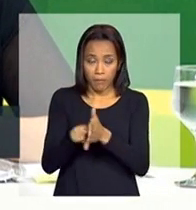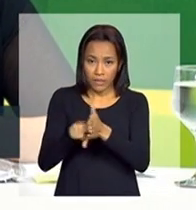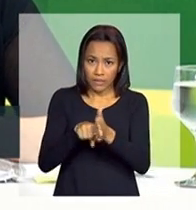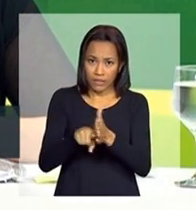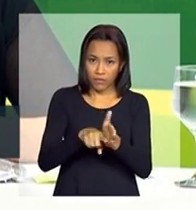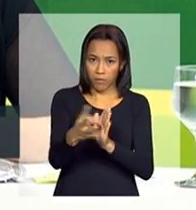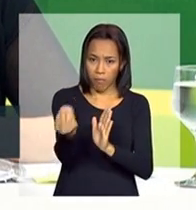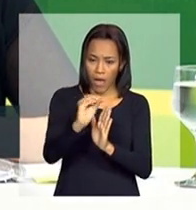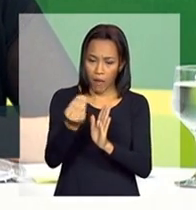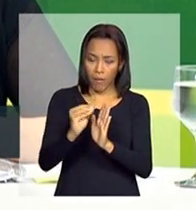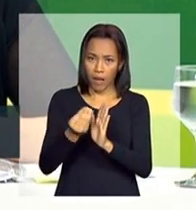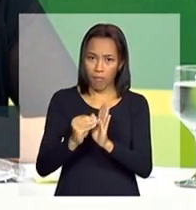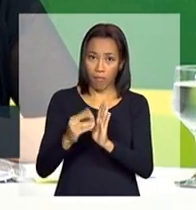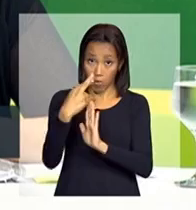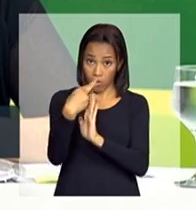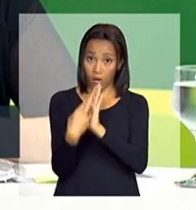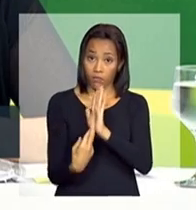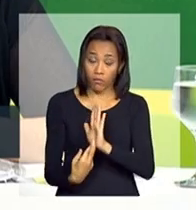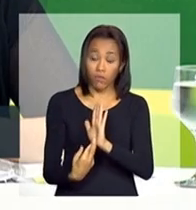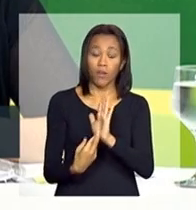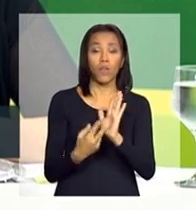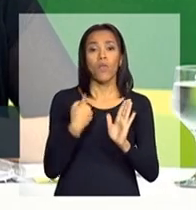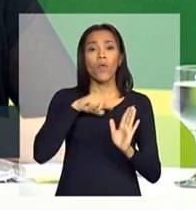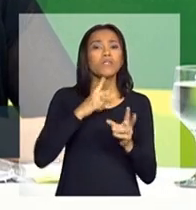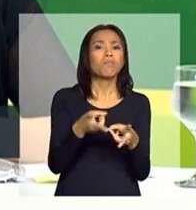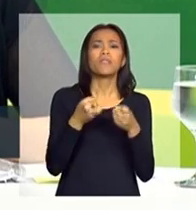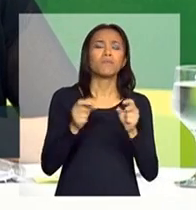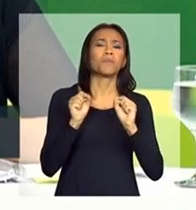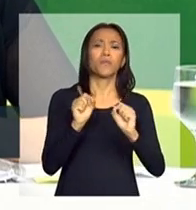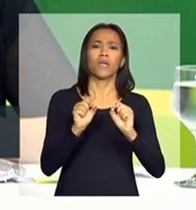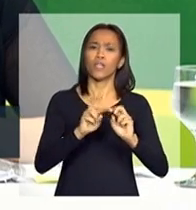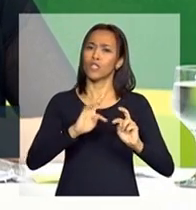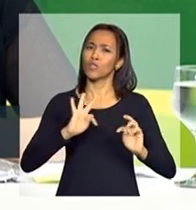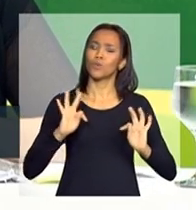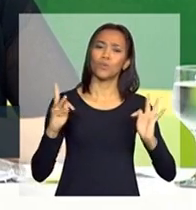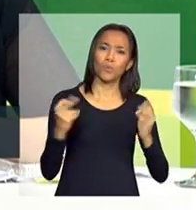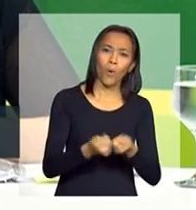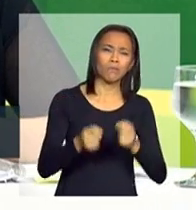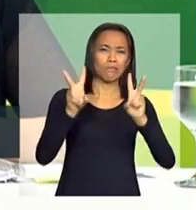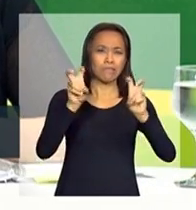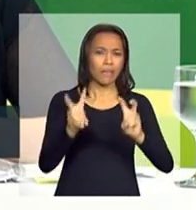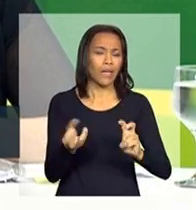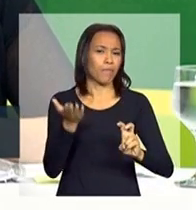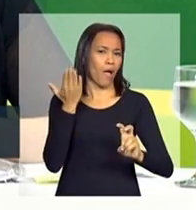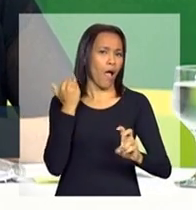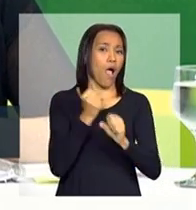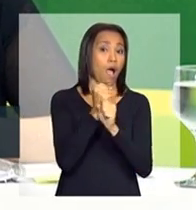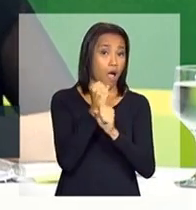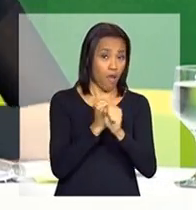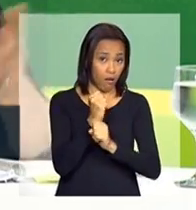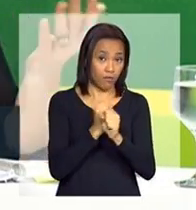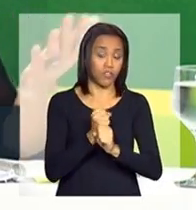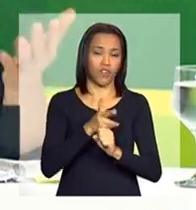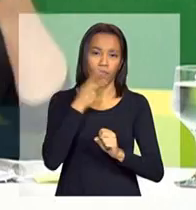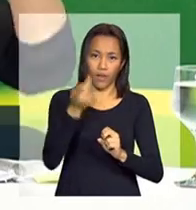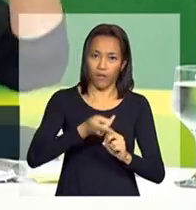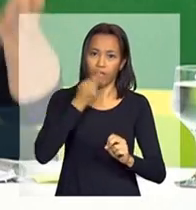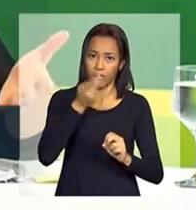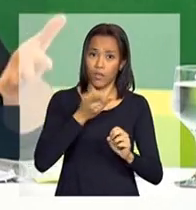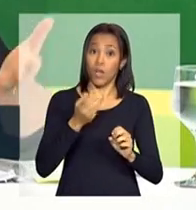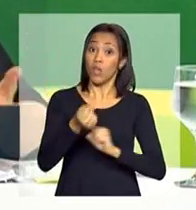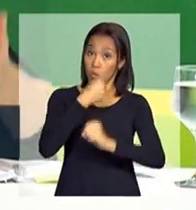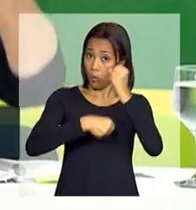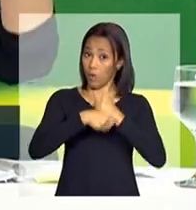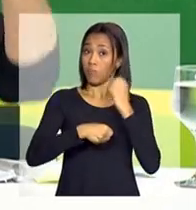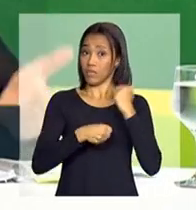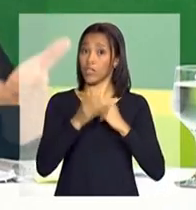fato nós verificamos o quê que Todas aquelas questões que a gente já vem colocando há vários anos eu inclusive o ano passado